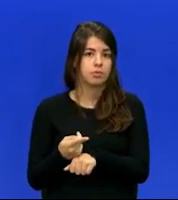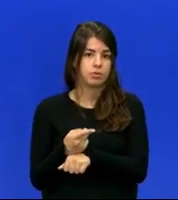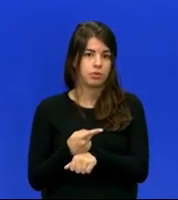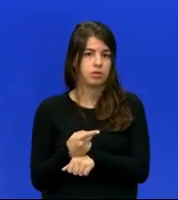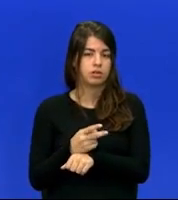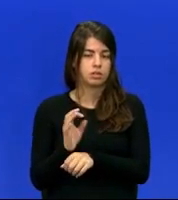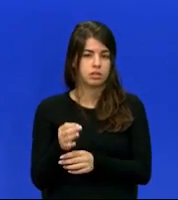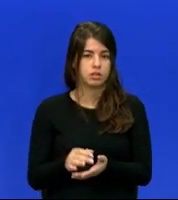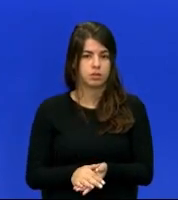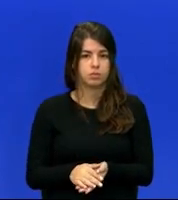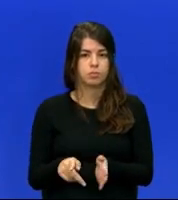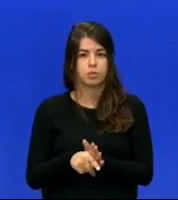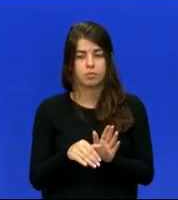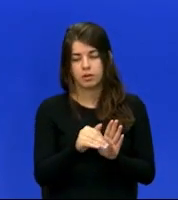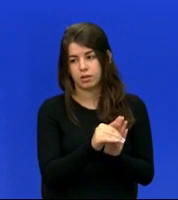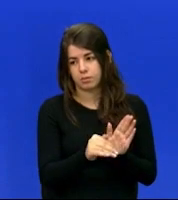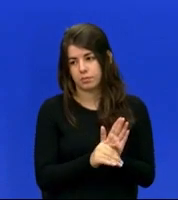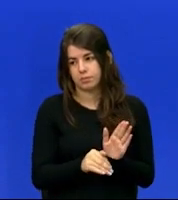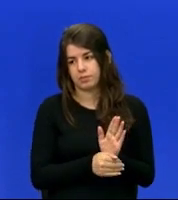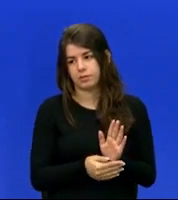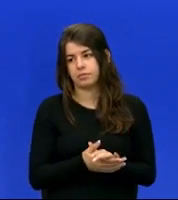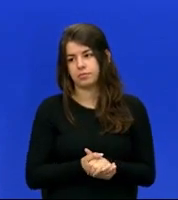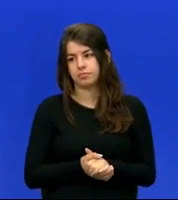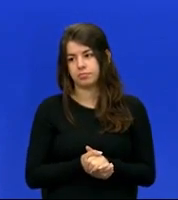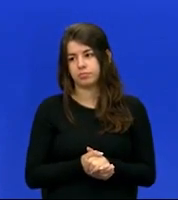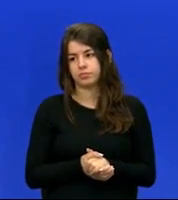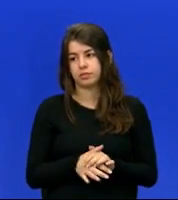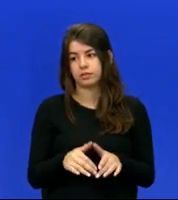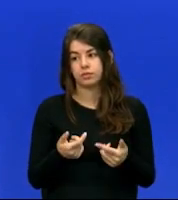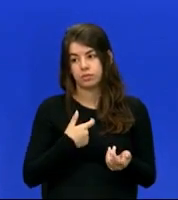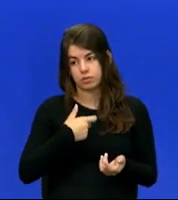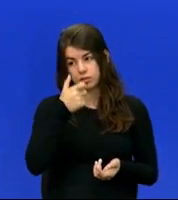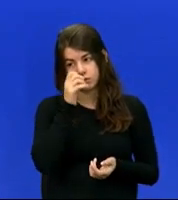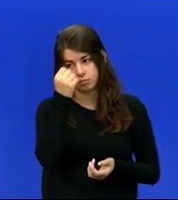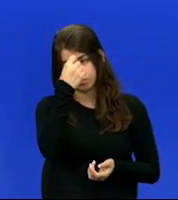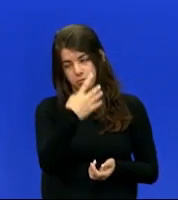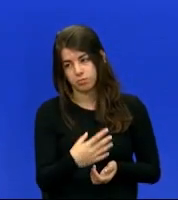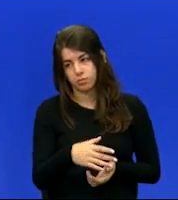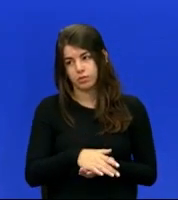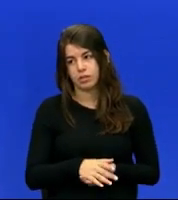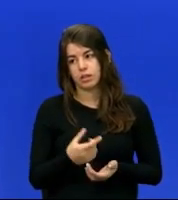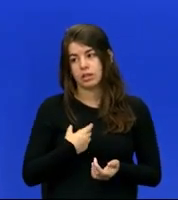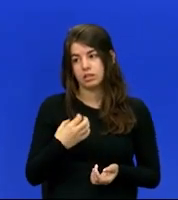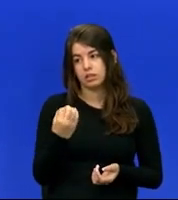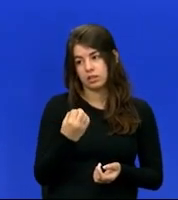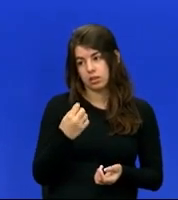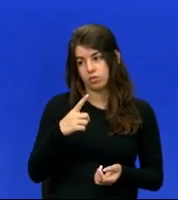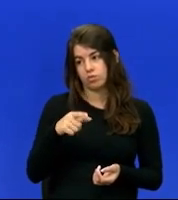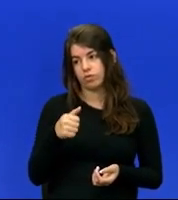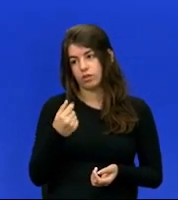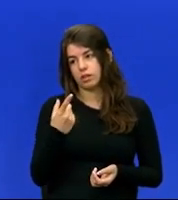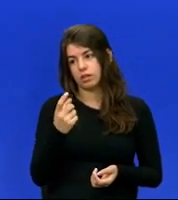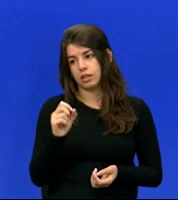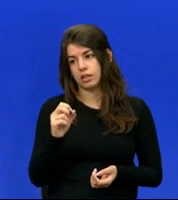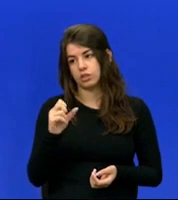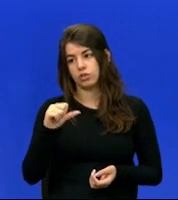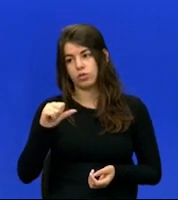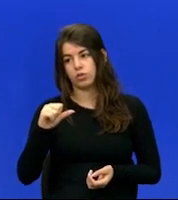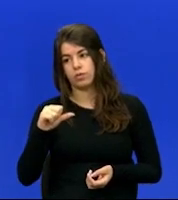exatamente a área tabelada, né? Então, no nosso caso, vai ser 0,1056